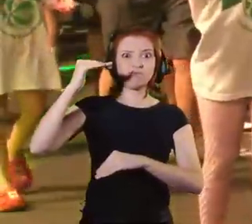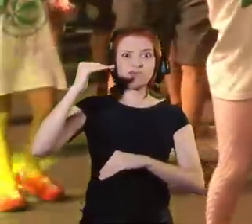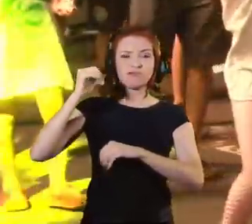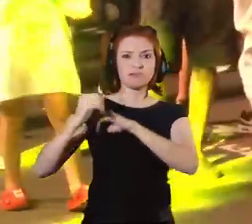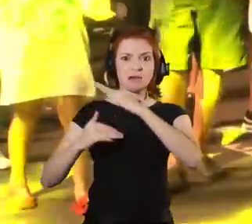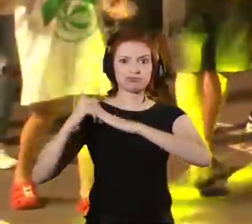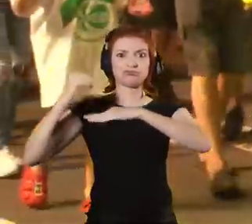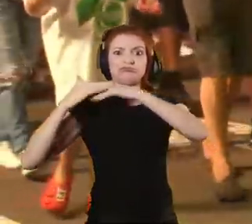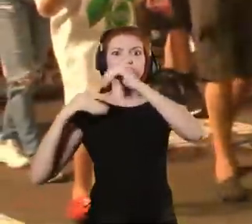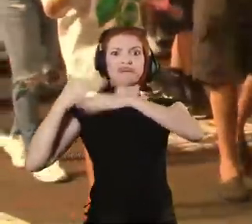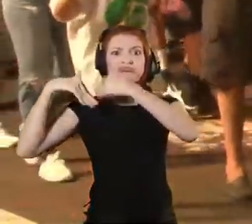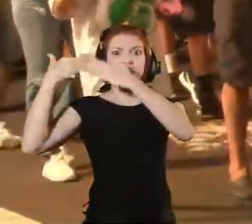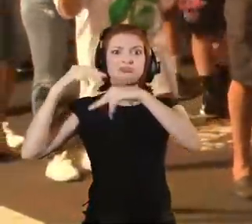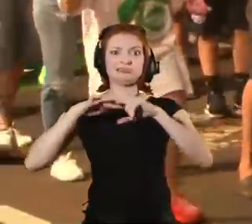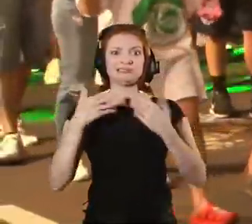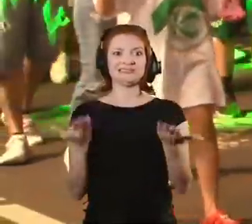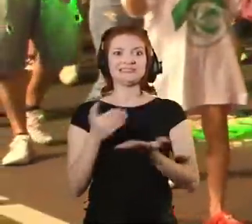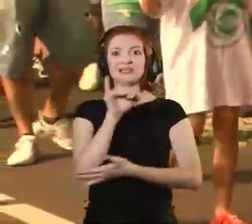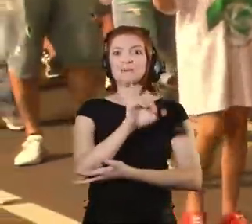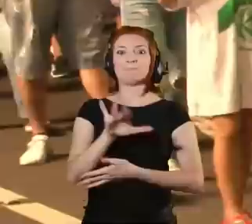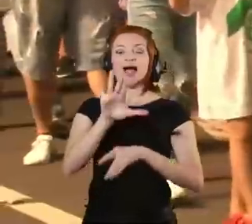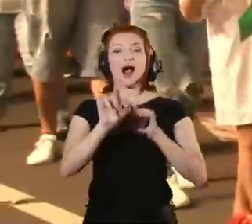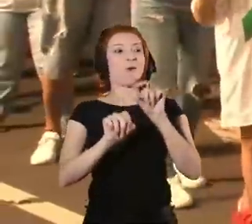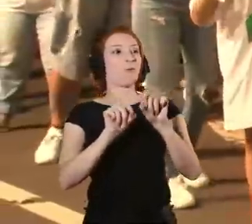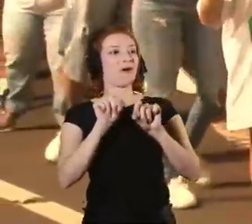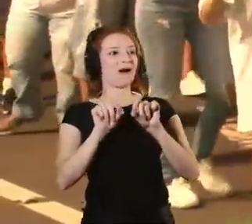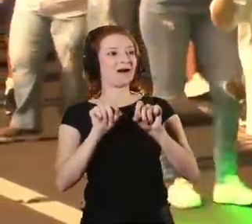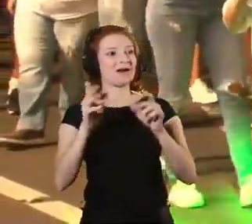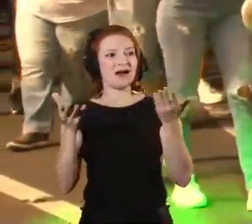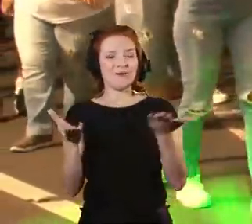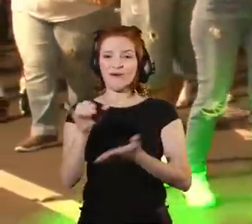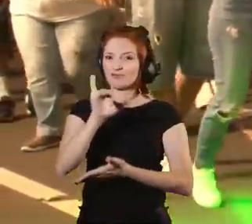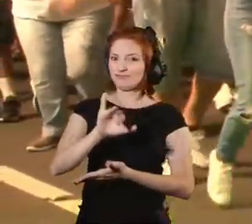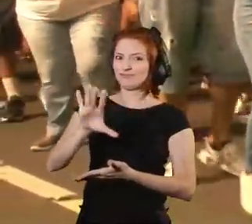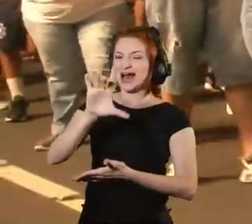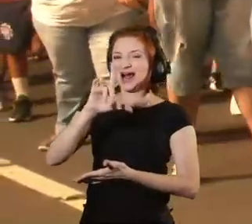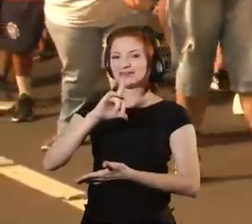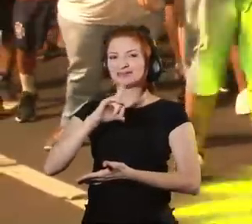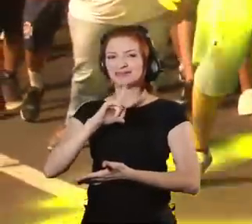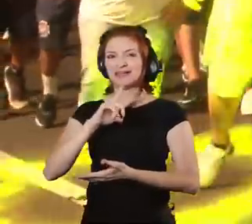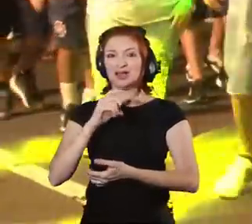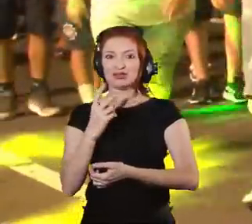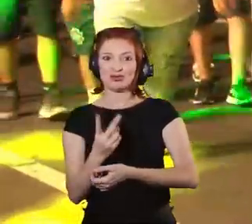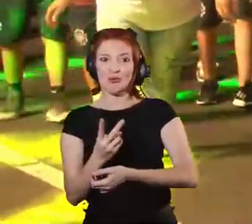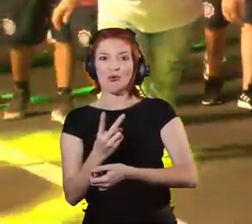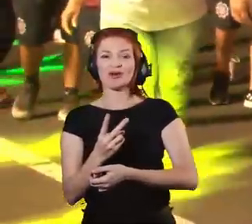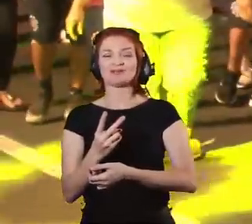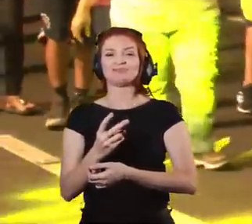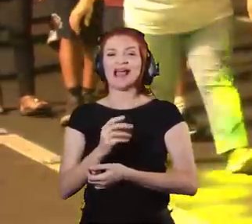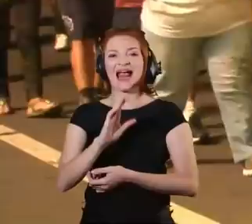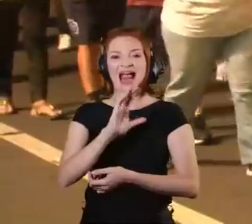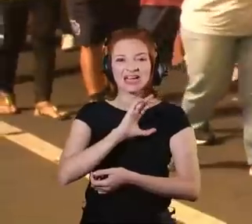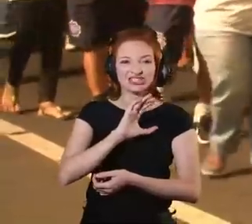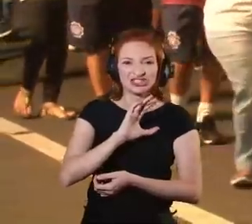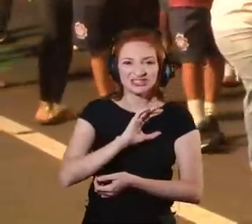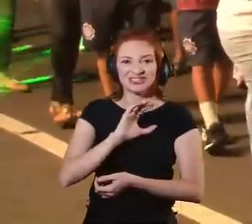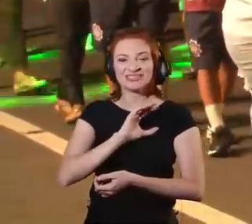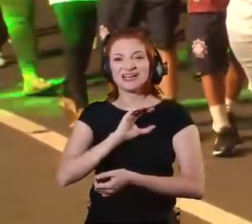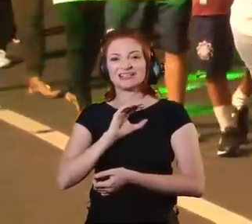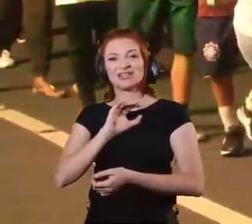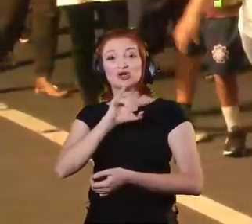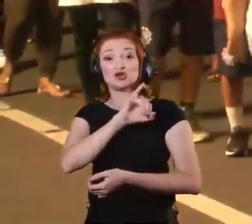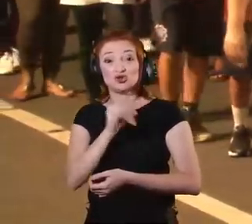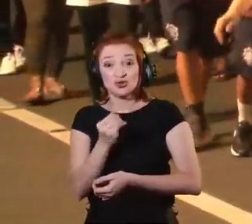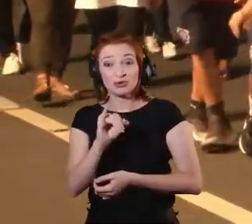As imagens trazem agora as duas representações esportivas de Caxias do Sul, Juventude Caxias, Caxias